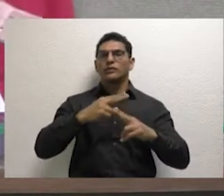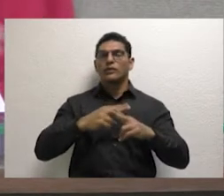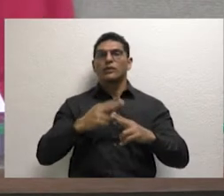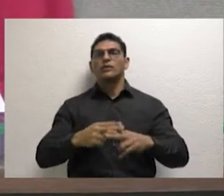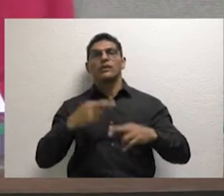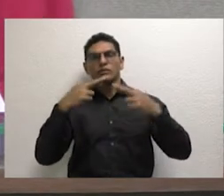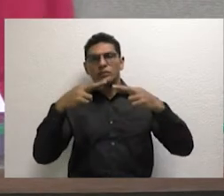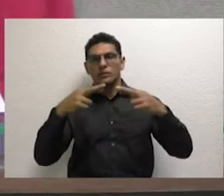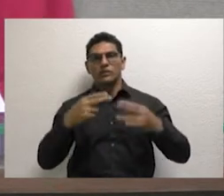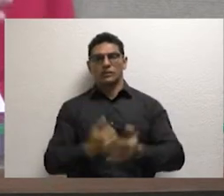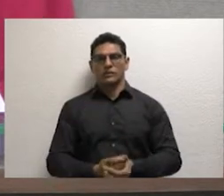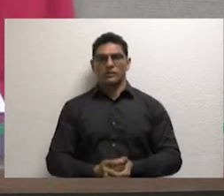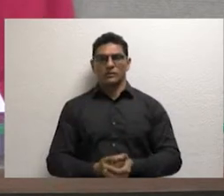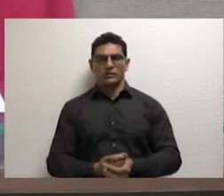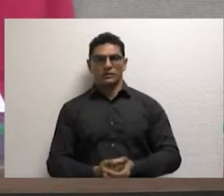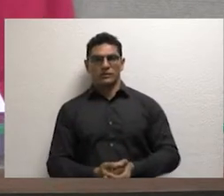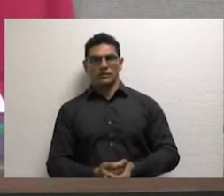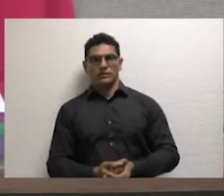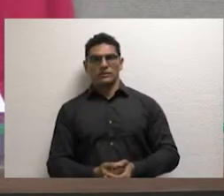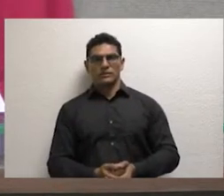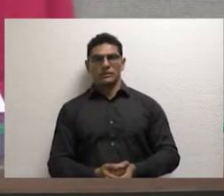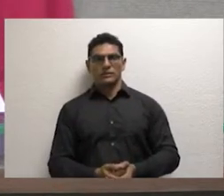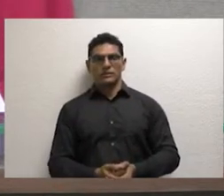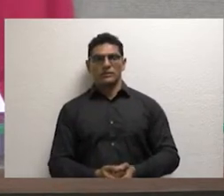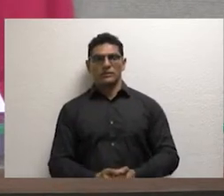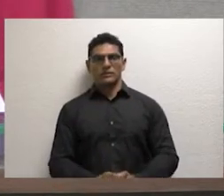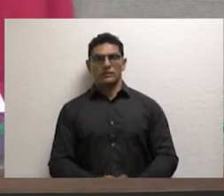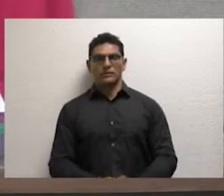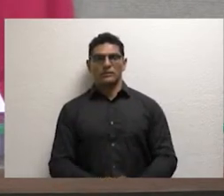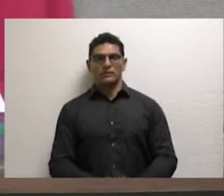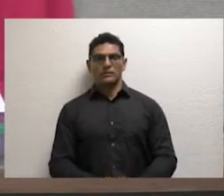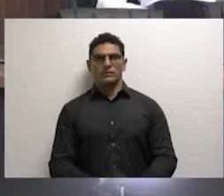as suas despesas da sua família. Era isso, seu presidente.